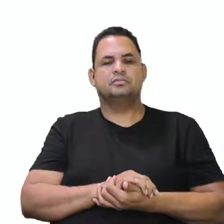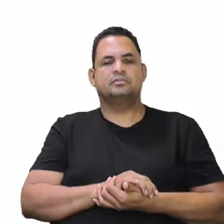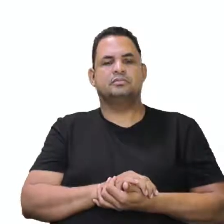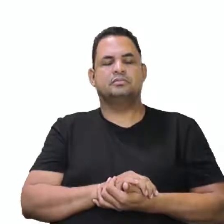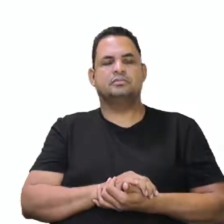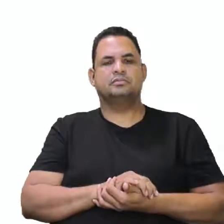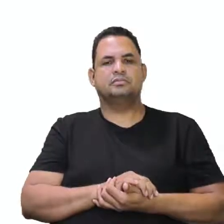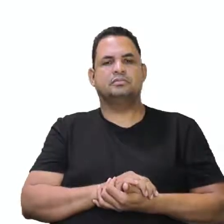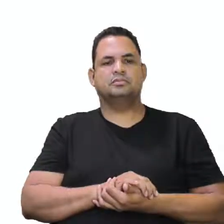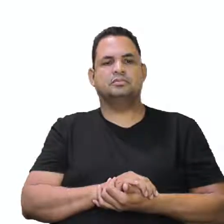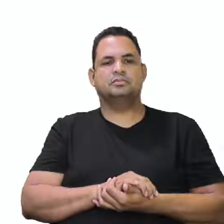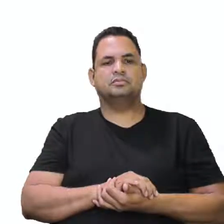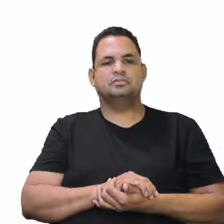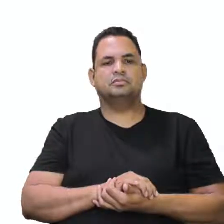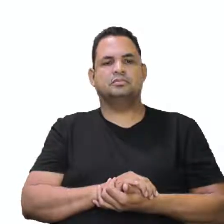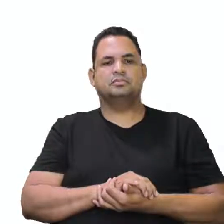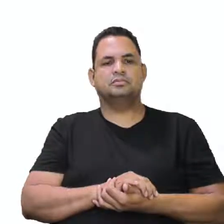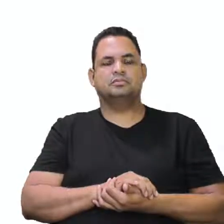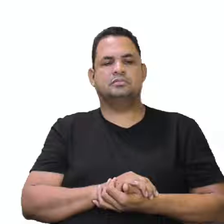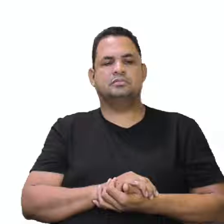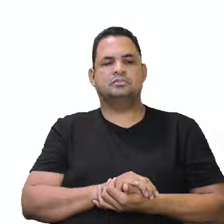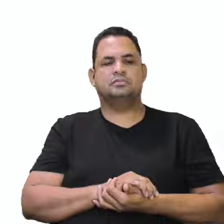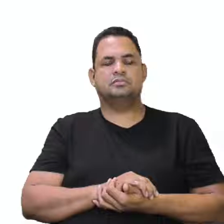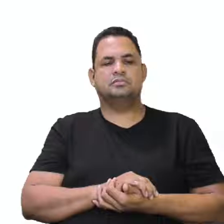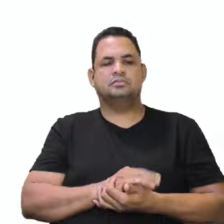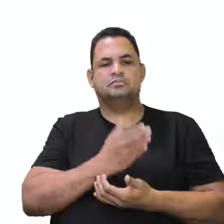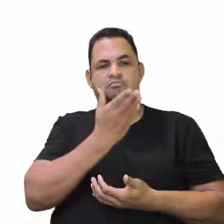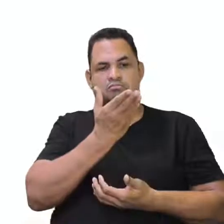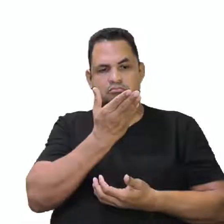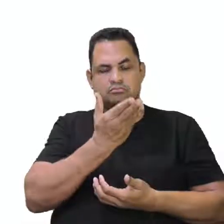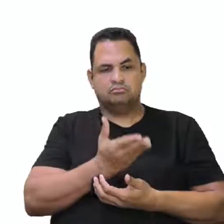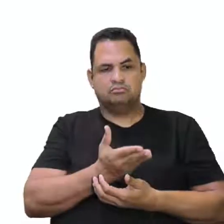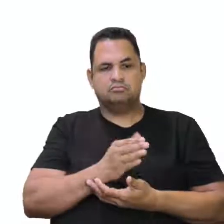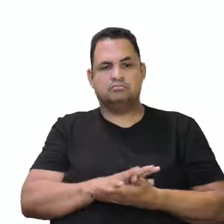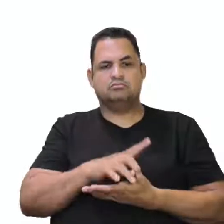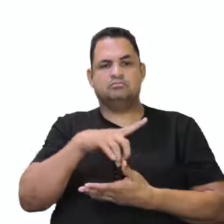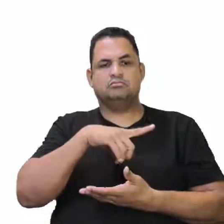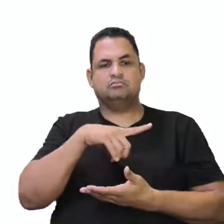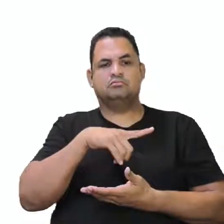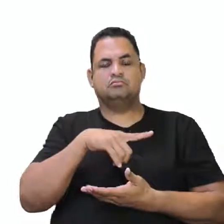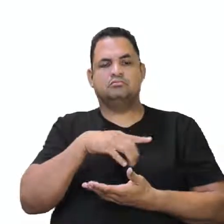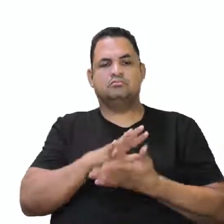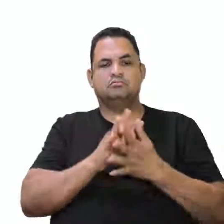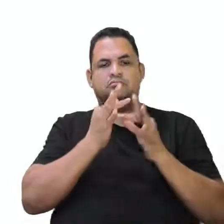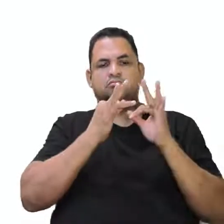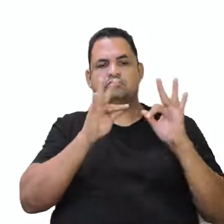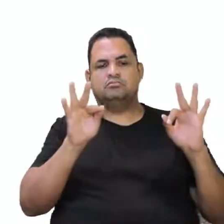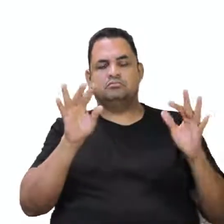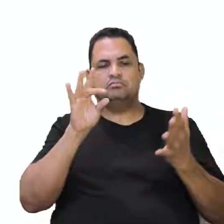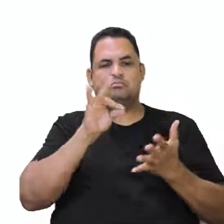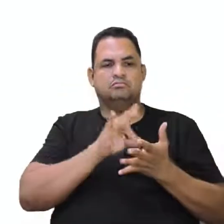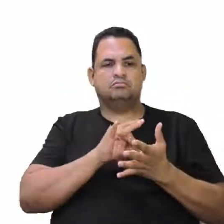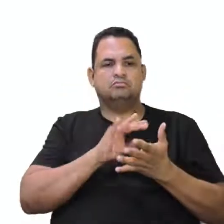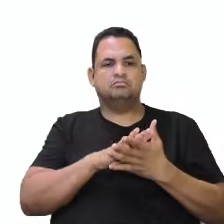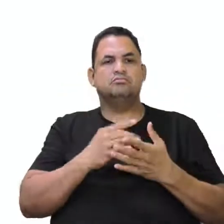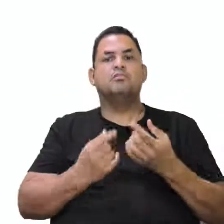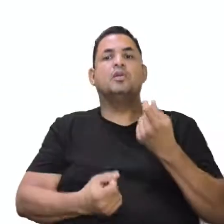de anyone e someone. E aí você tem a sua frase na